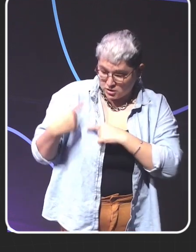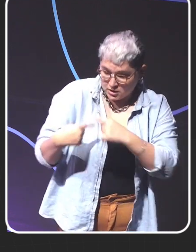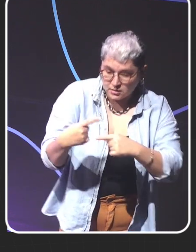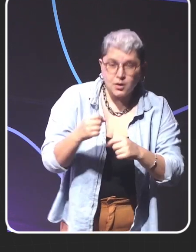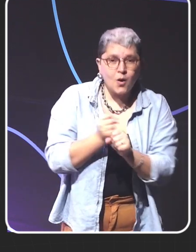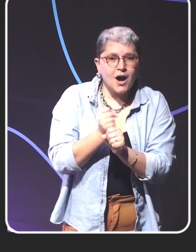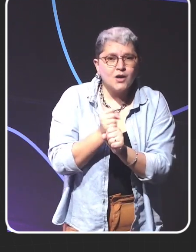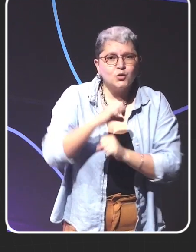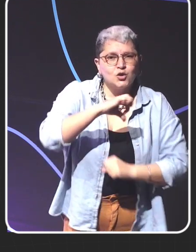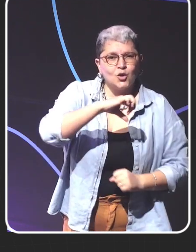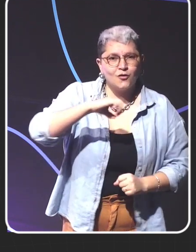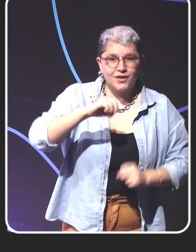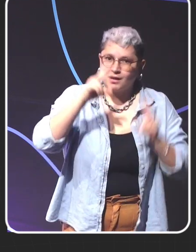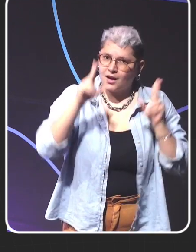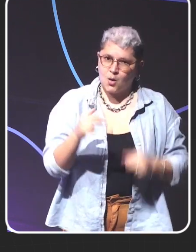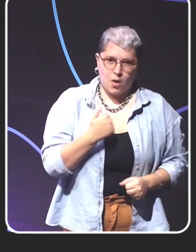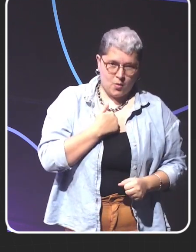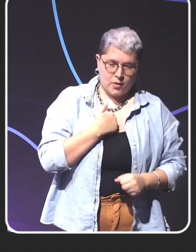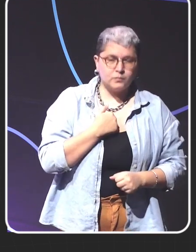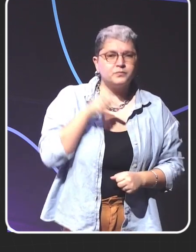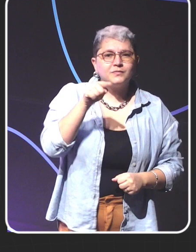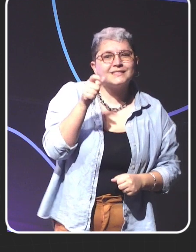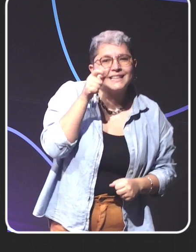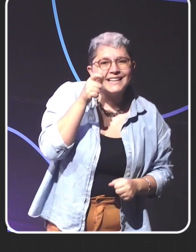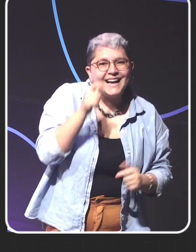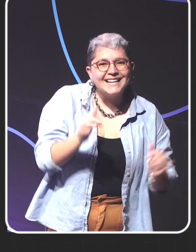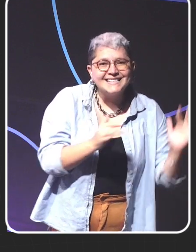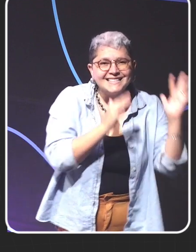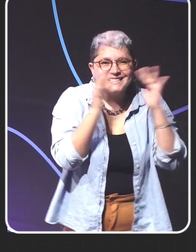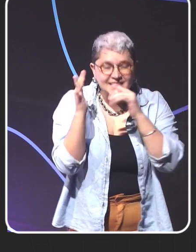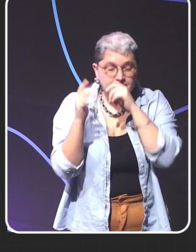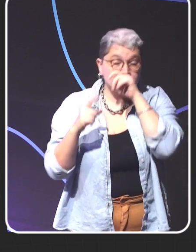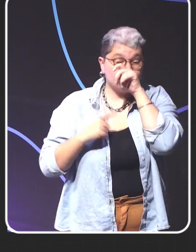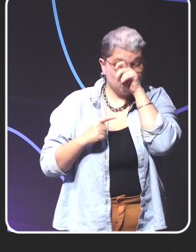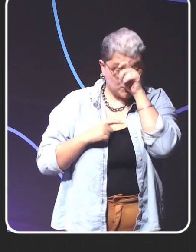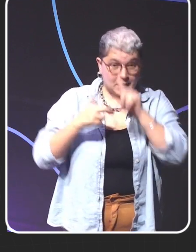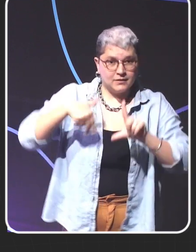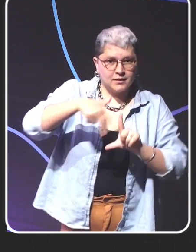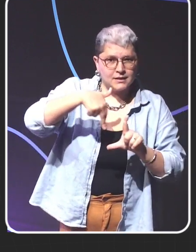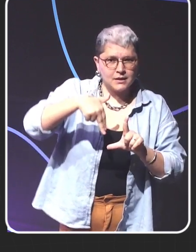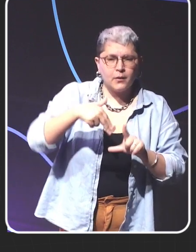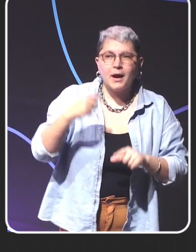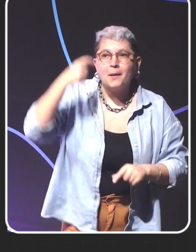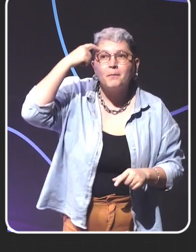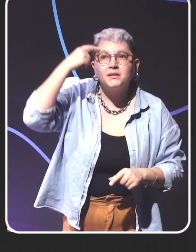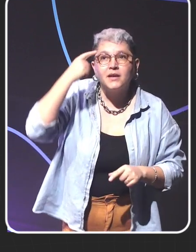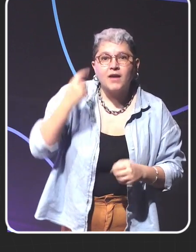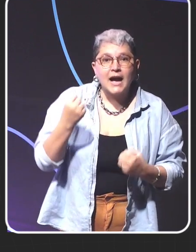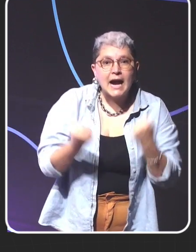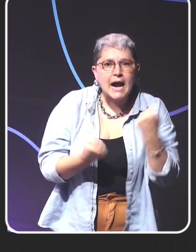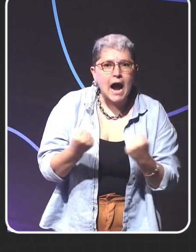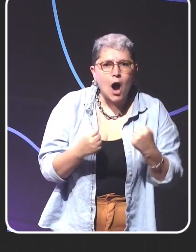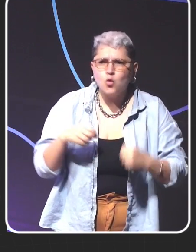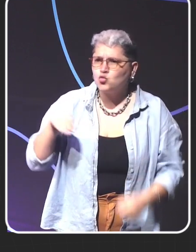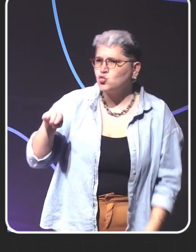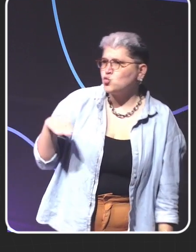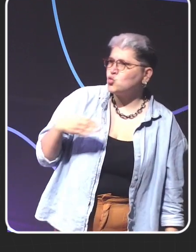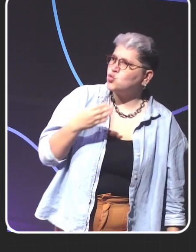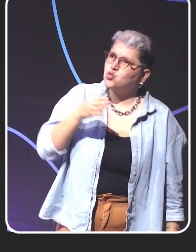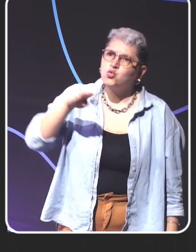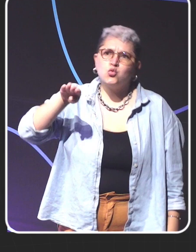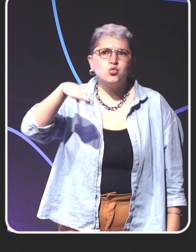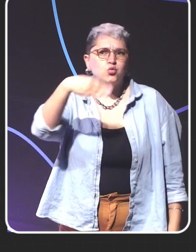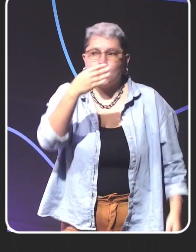como eu, e assistiu os desenhos, a gente imaginava carros voadores, robôs por todos